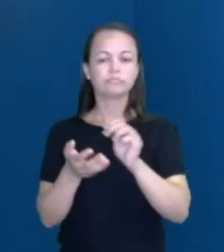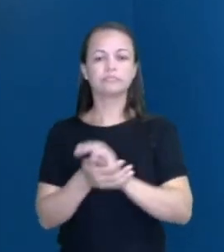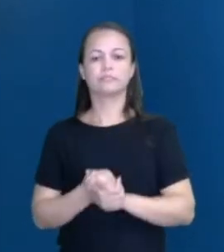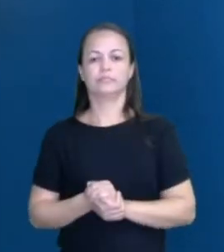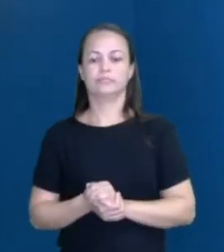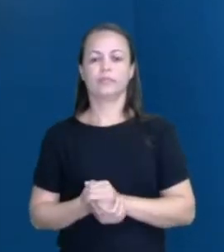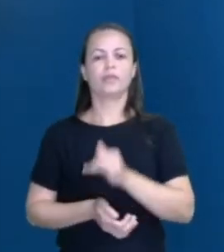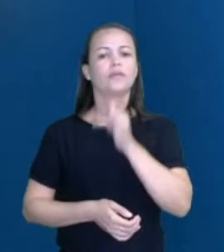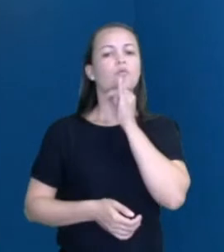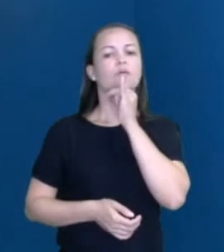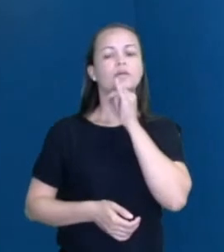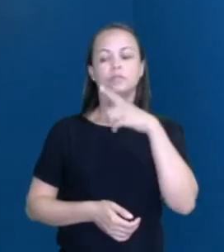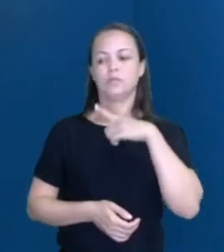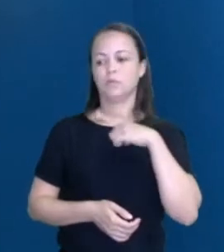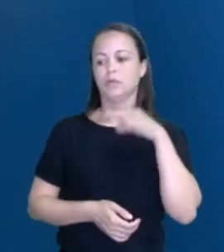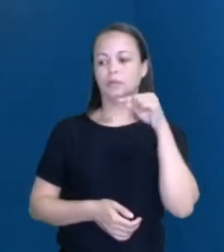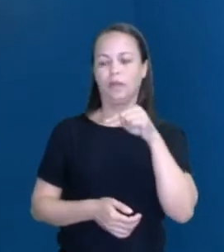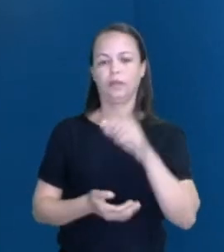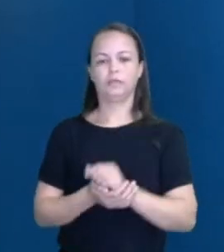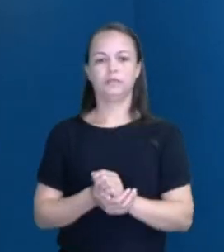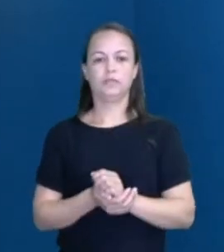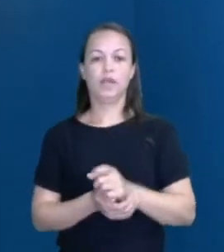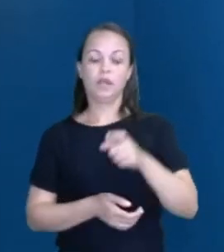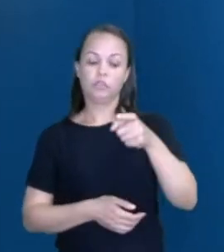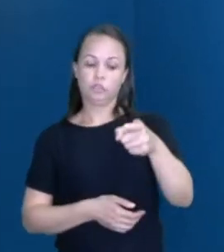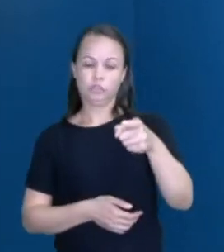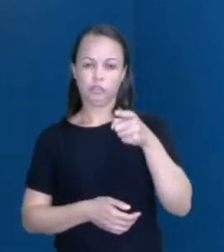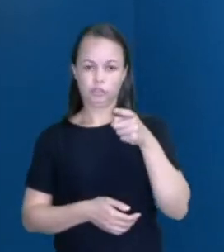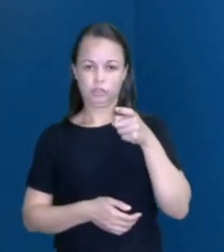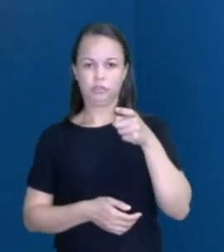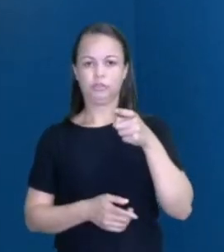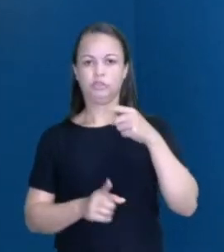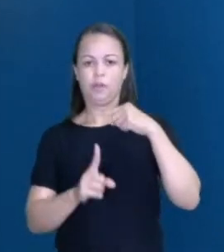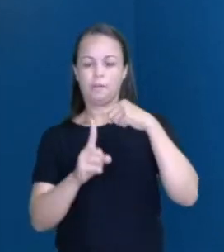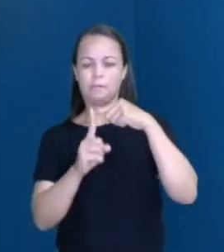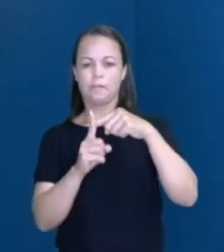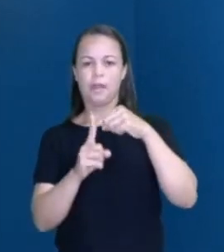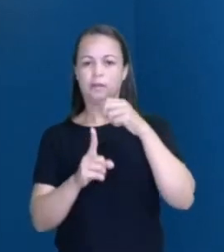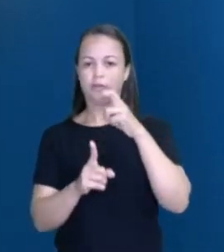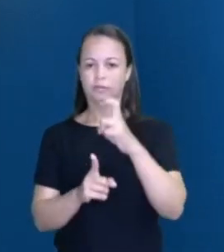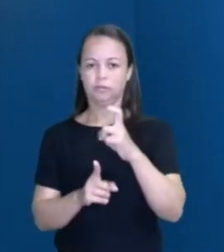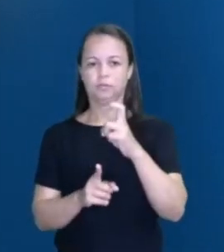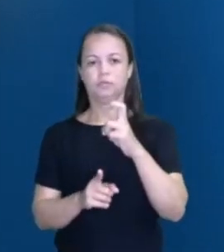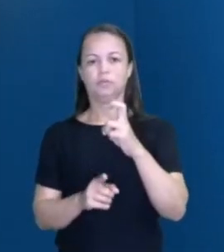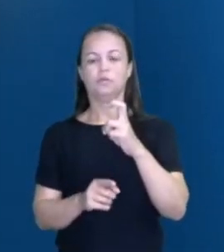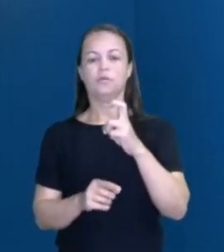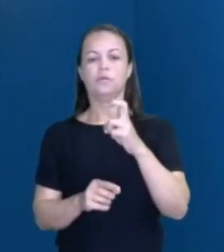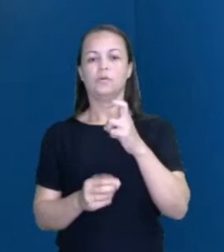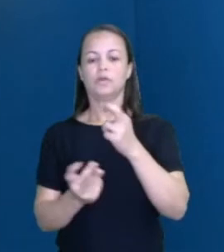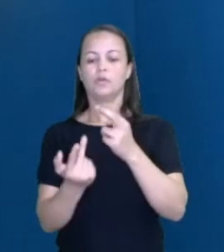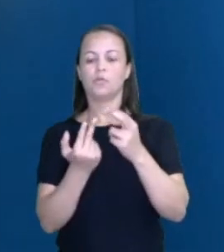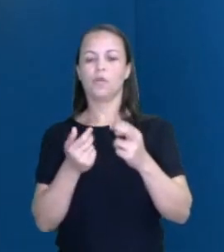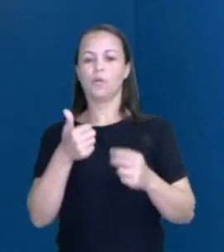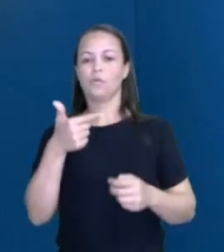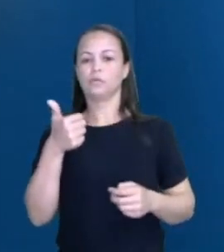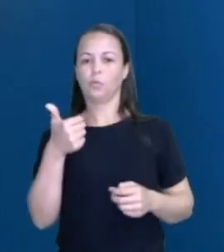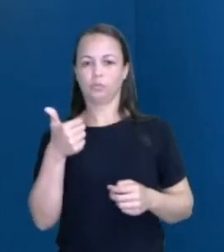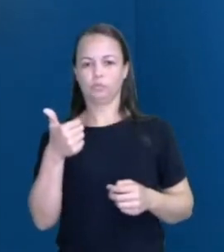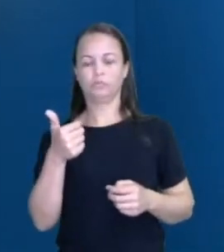No exemplo que tem aí, tem assim, ó, x mais 5 igual a